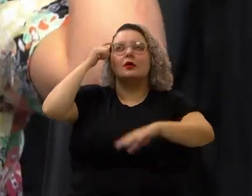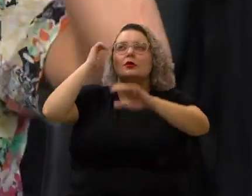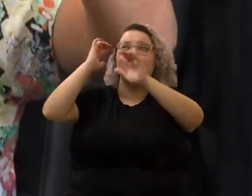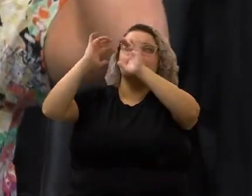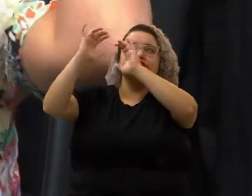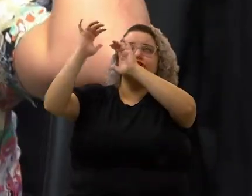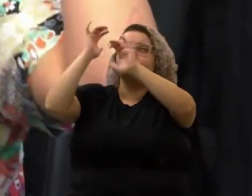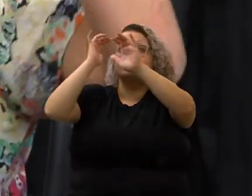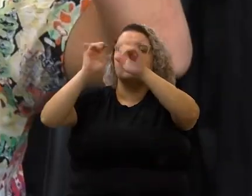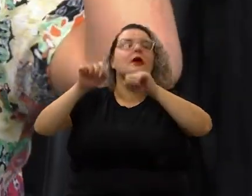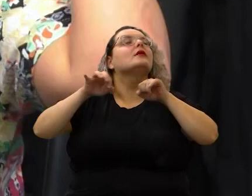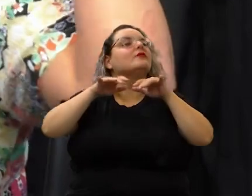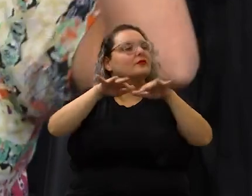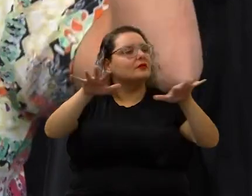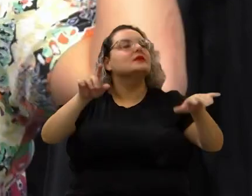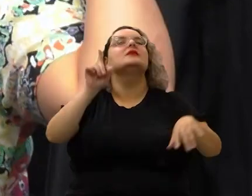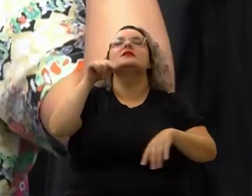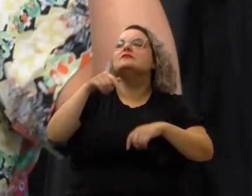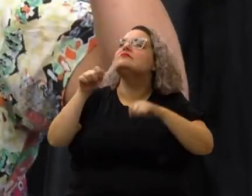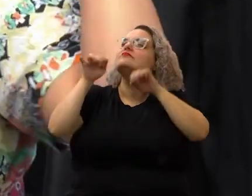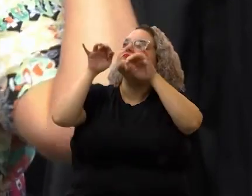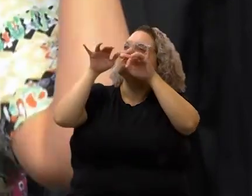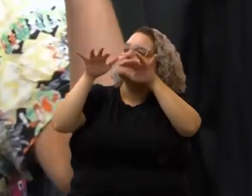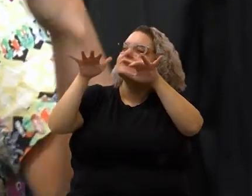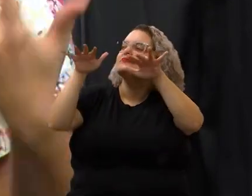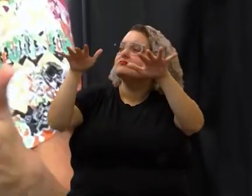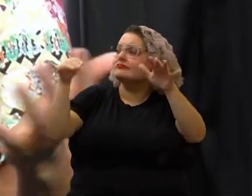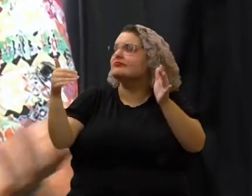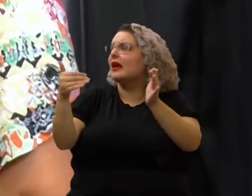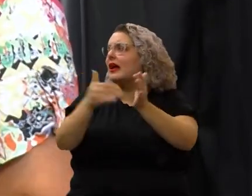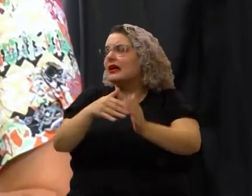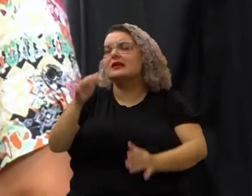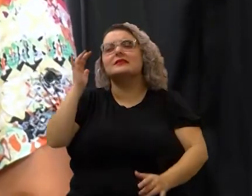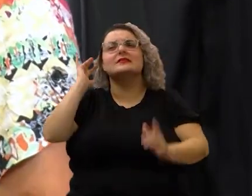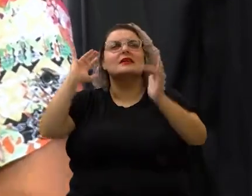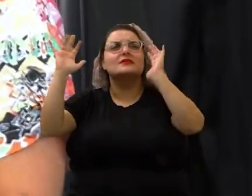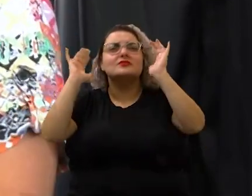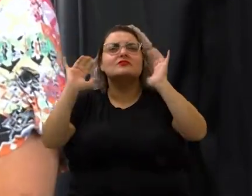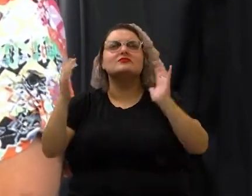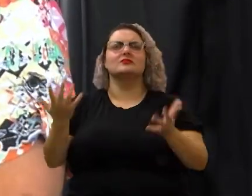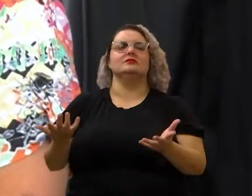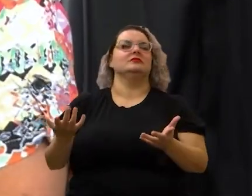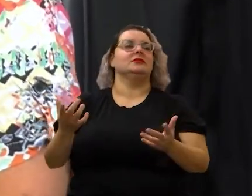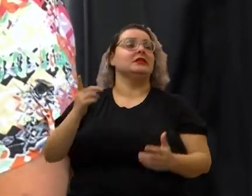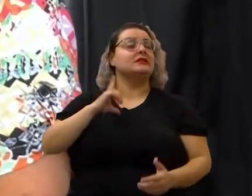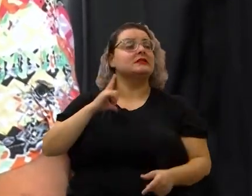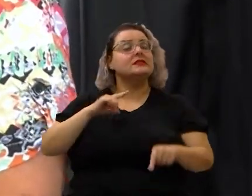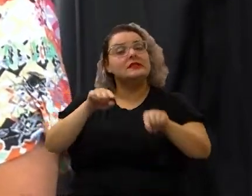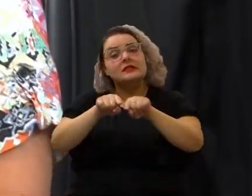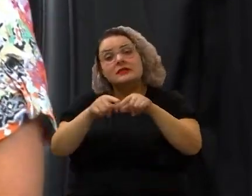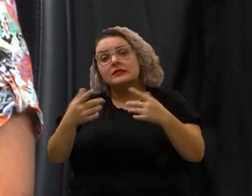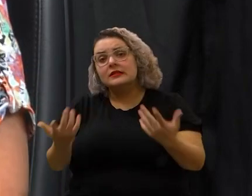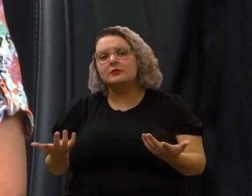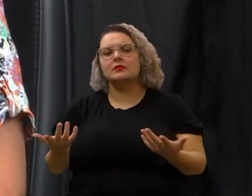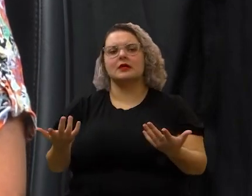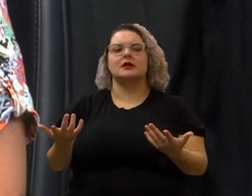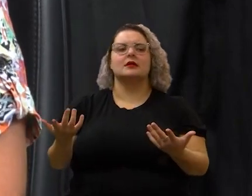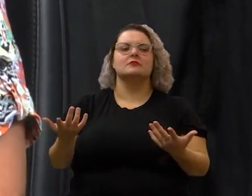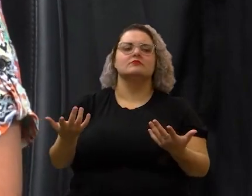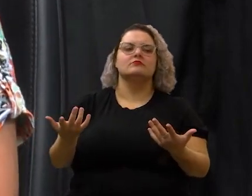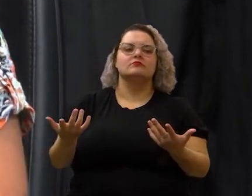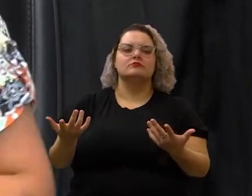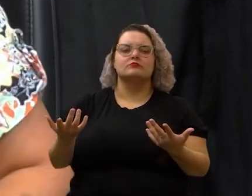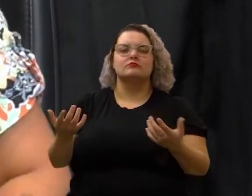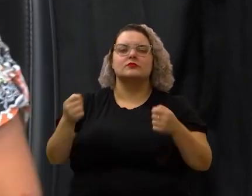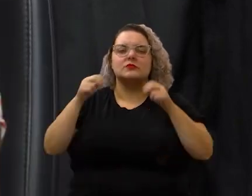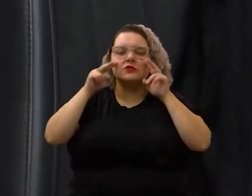cabeça, os pensamentos Fluírem, né? fluírem e até sonharem, né? Porque acho que tem um aspecto também